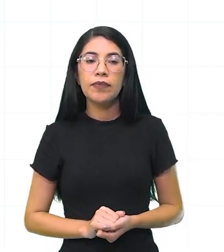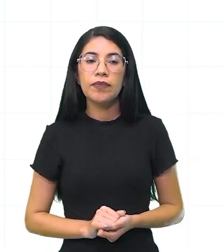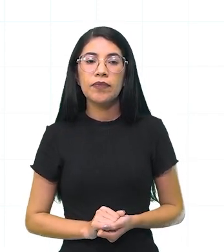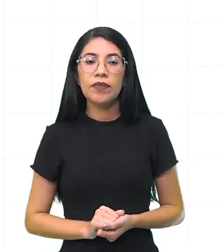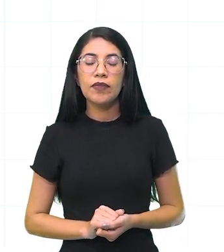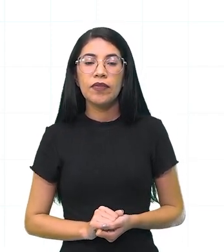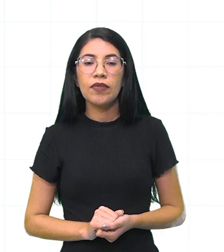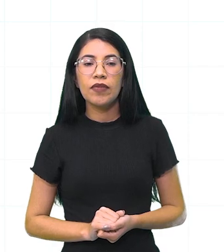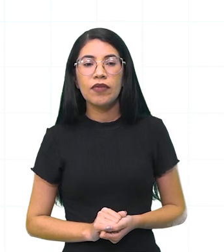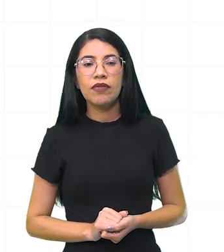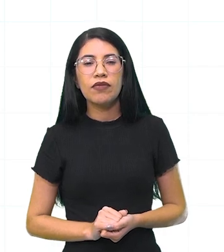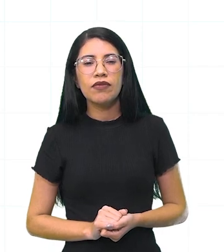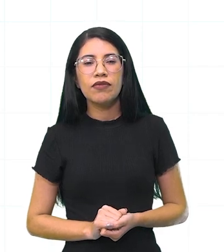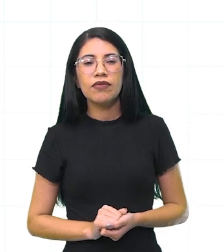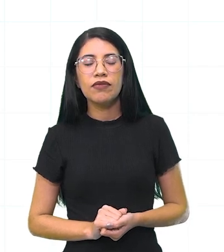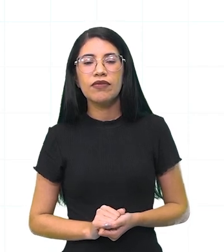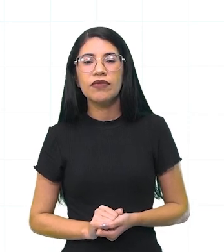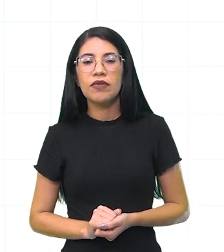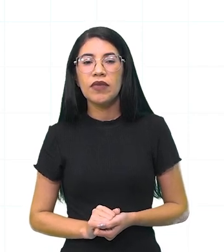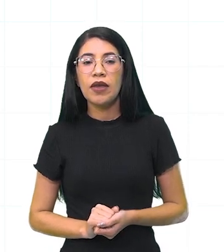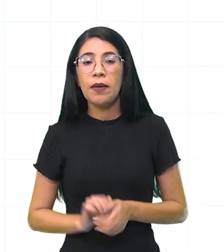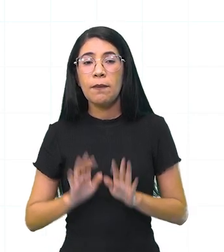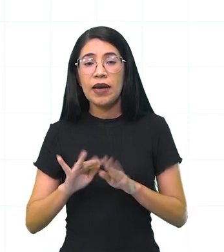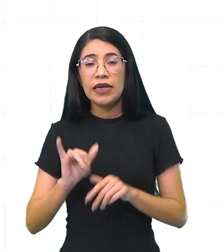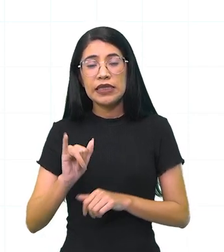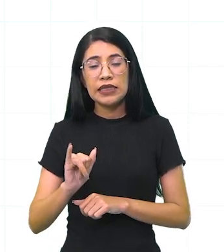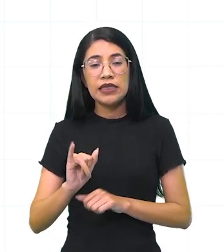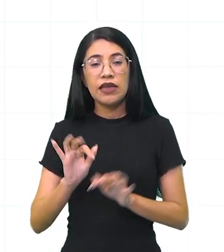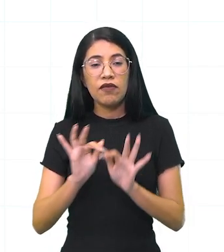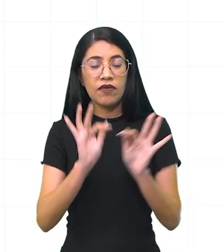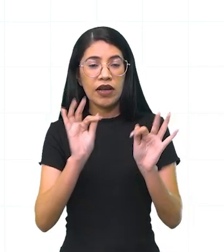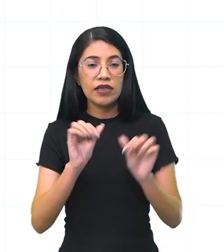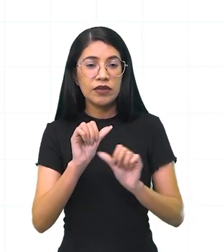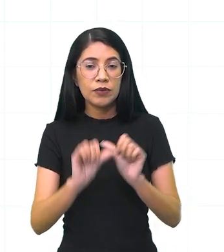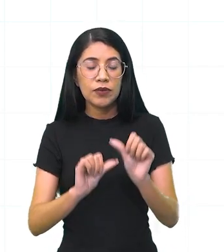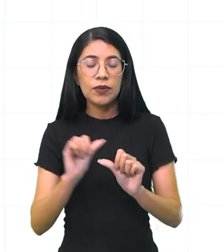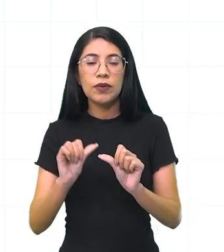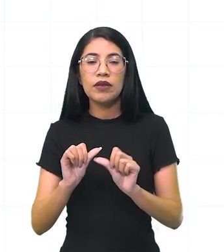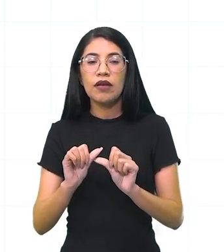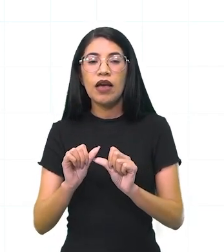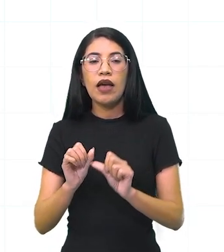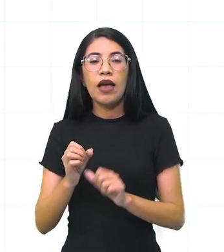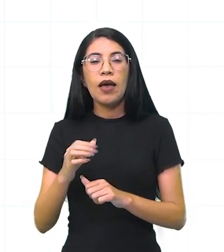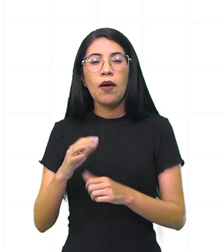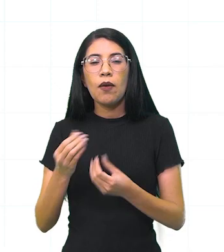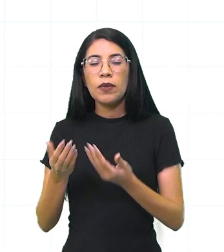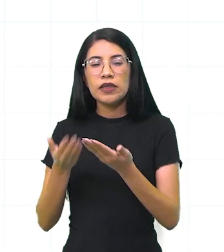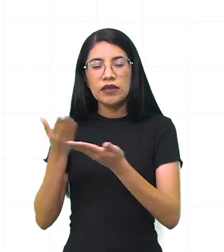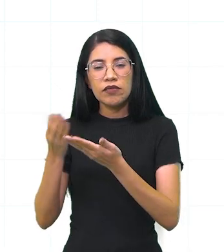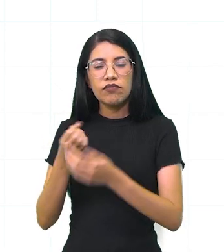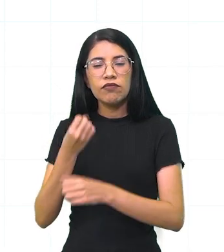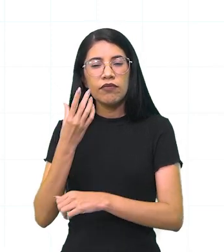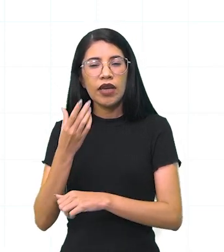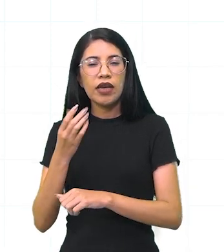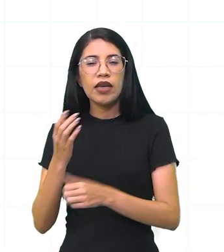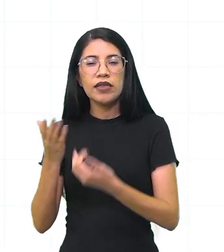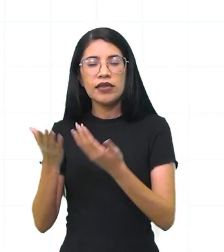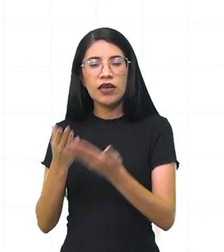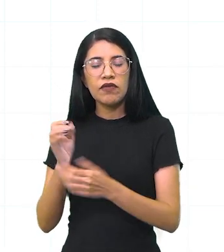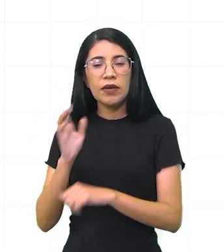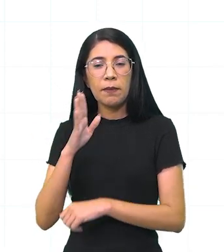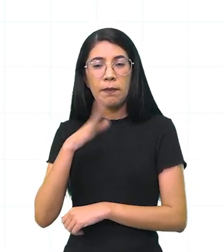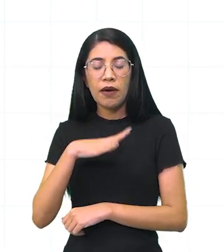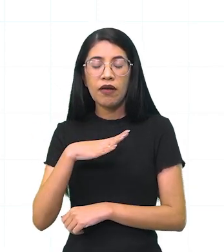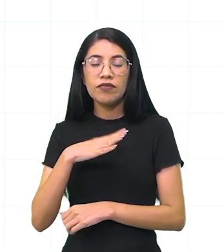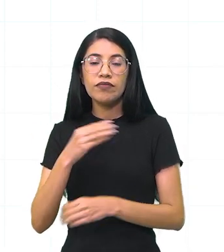meio de ser bem servido é servir mal, essa palavra também estaria reforçando o sentido do verbo servir. Só que nesse caso